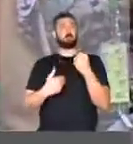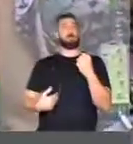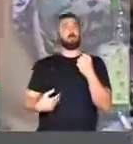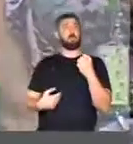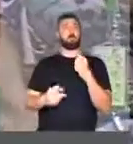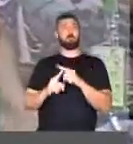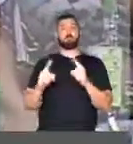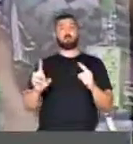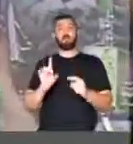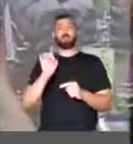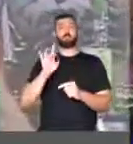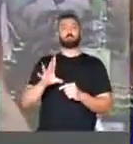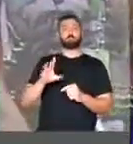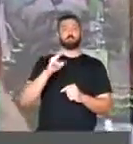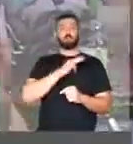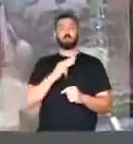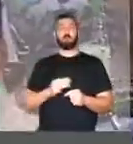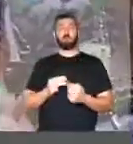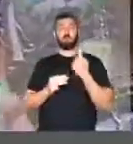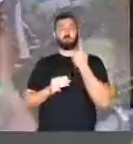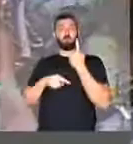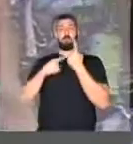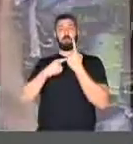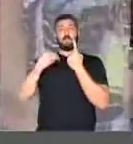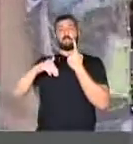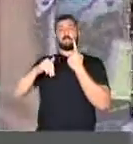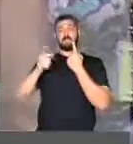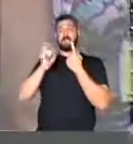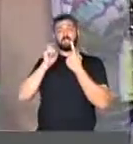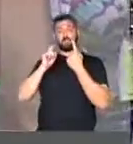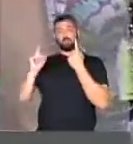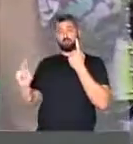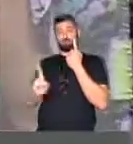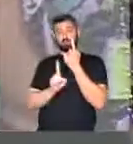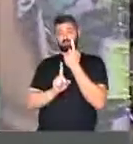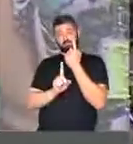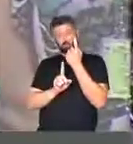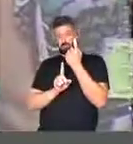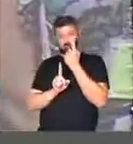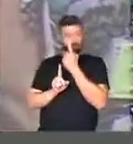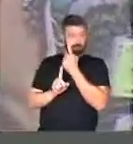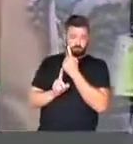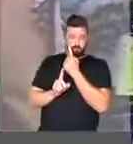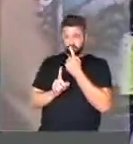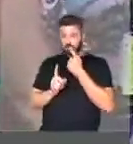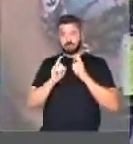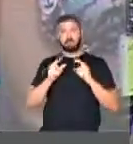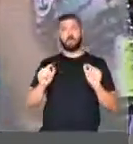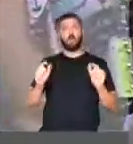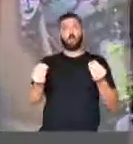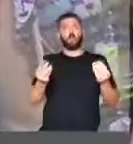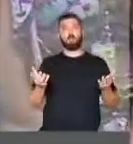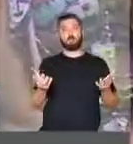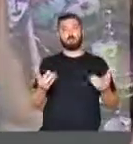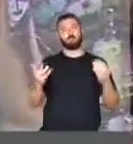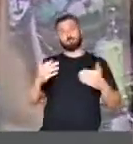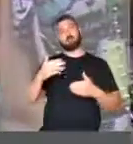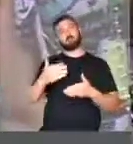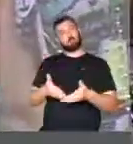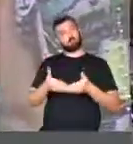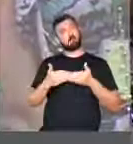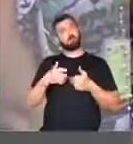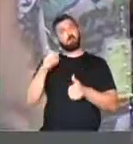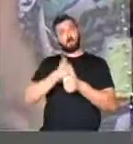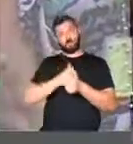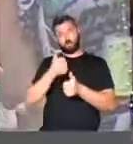Pública apenas com o seu ministro e o secretário executivo. Por isso eu peço a compreensão dos colegas dessa casa. Foi